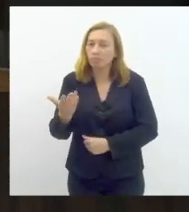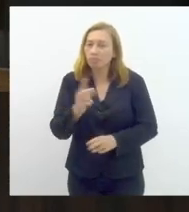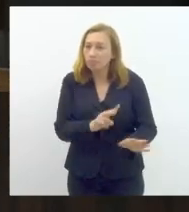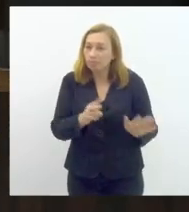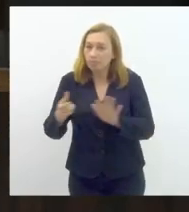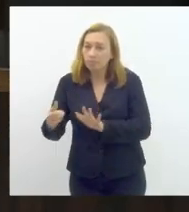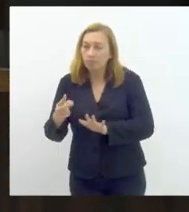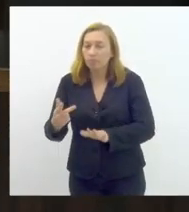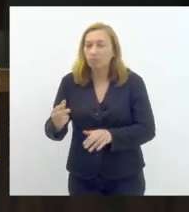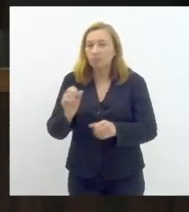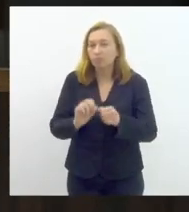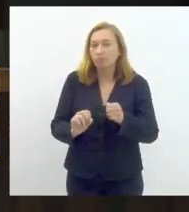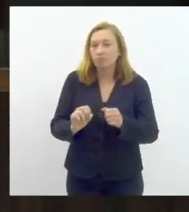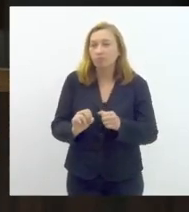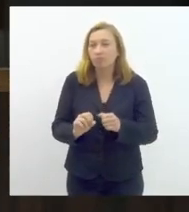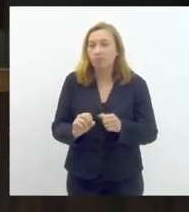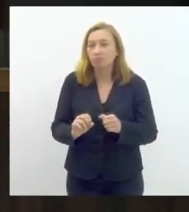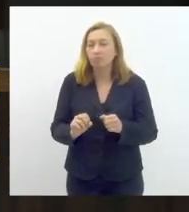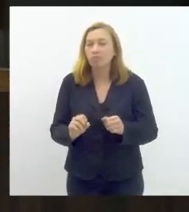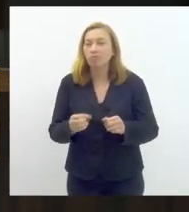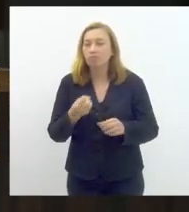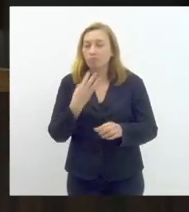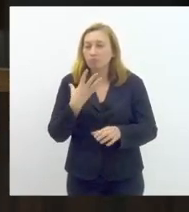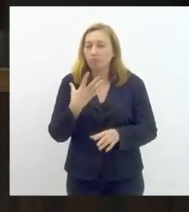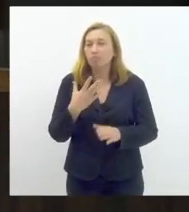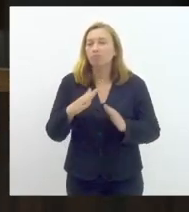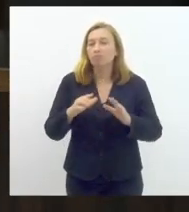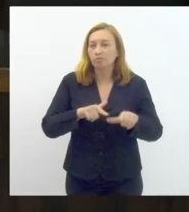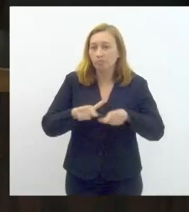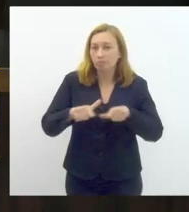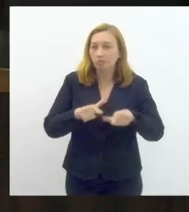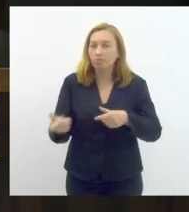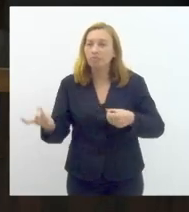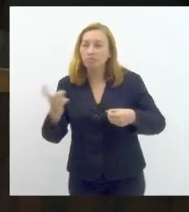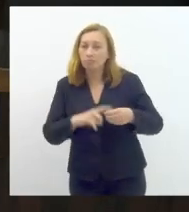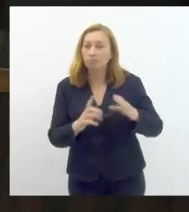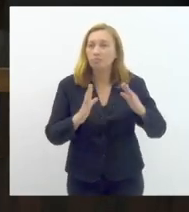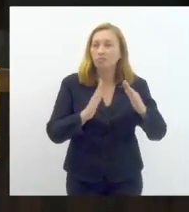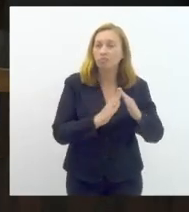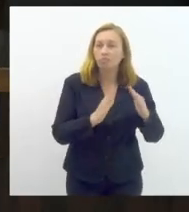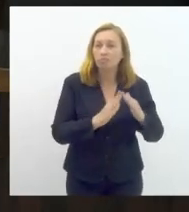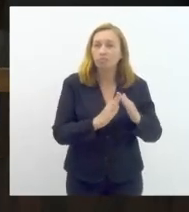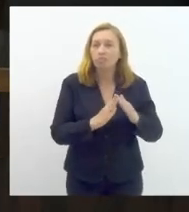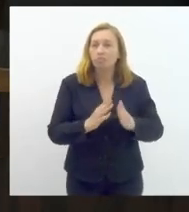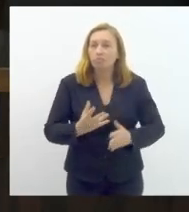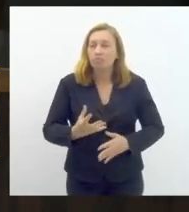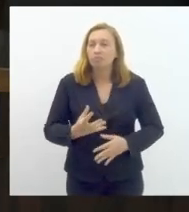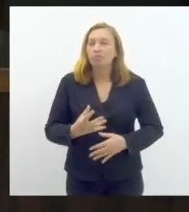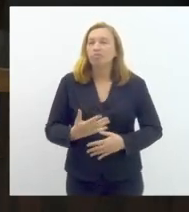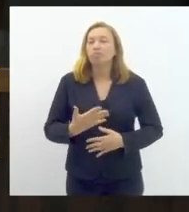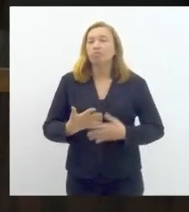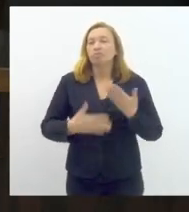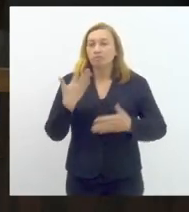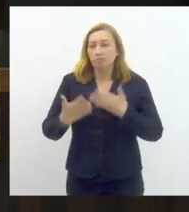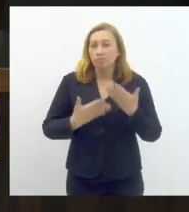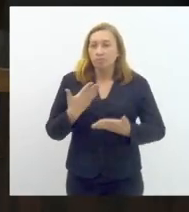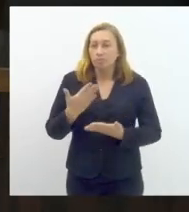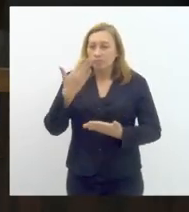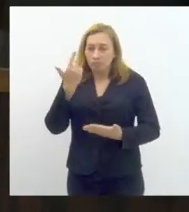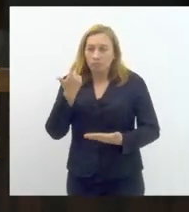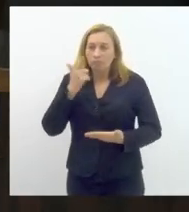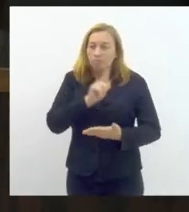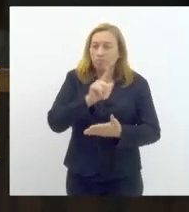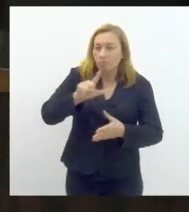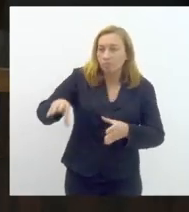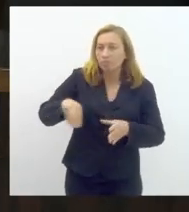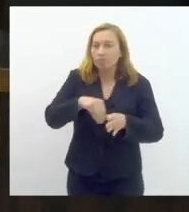semana a gente faça um belo trabalho, que a gente volte para casa com a sensação de dever cumprido, que a gente conseguiu